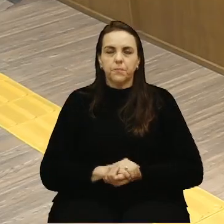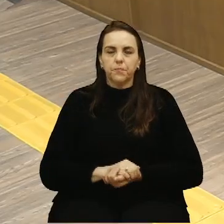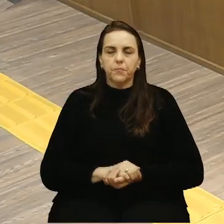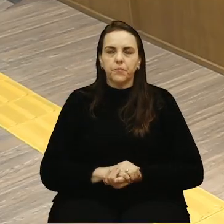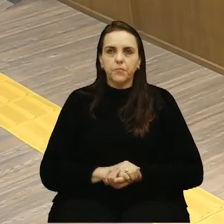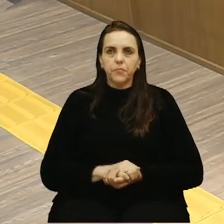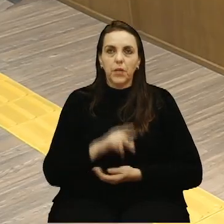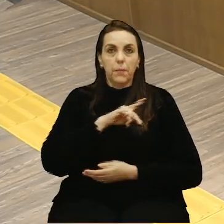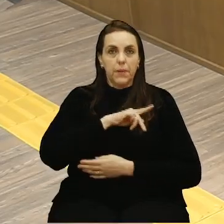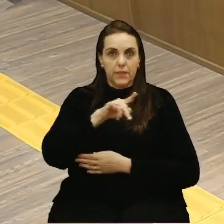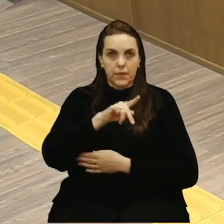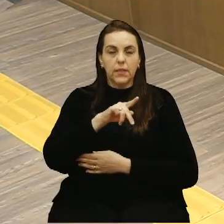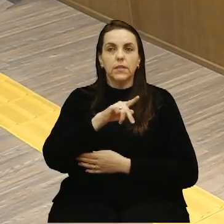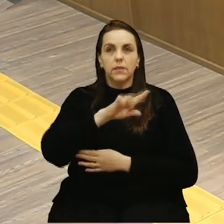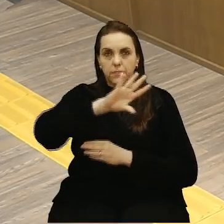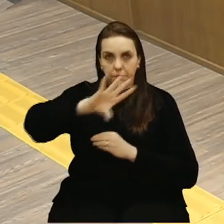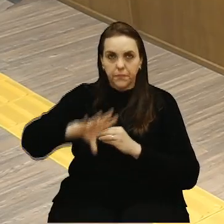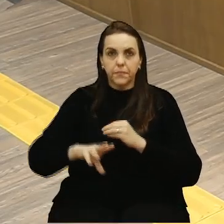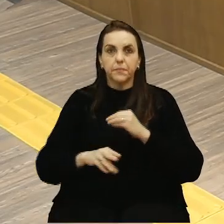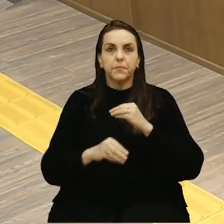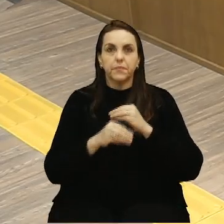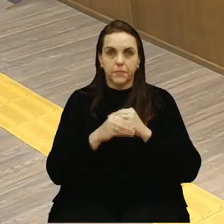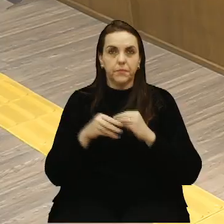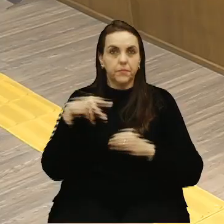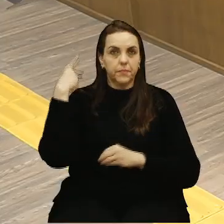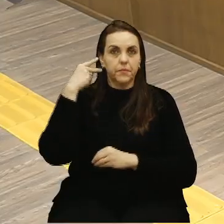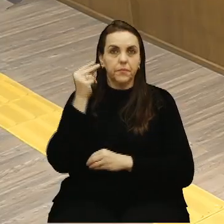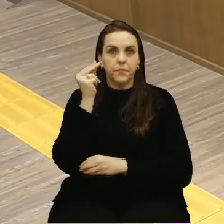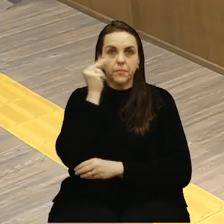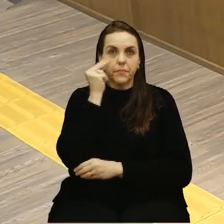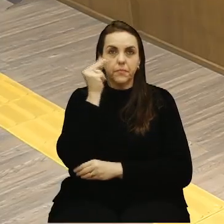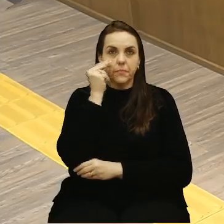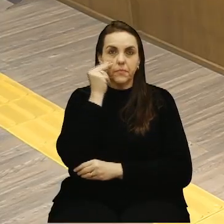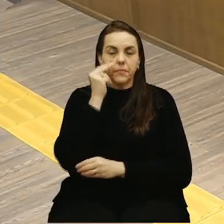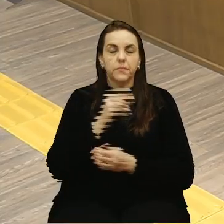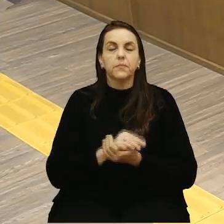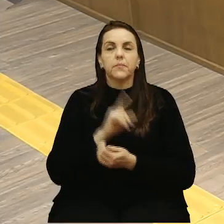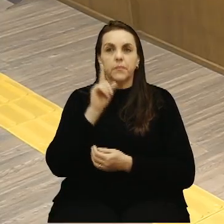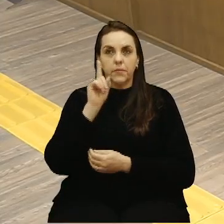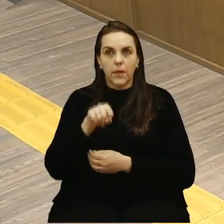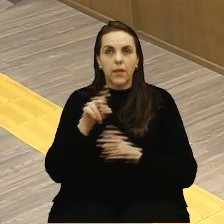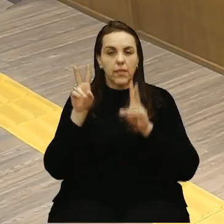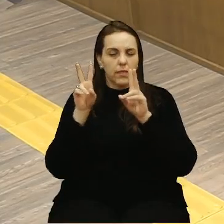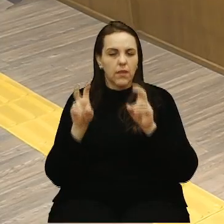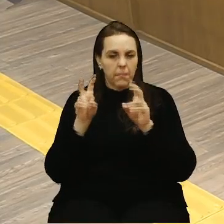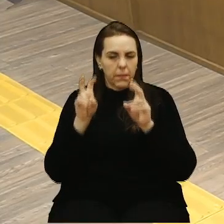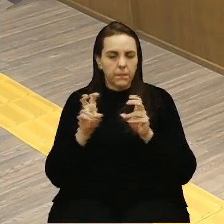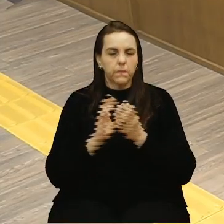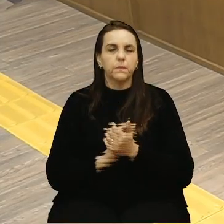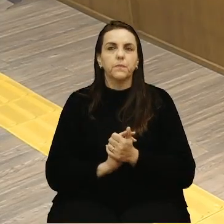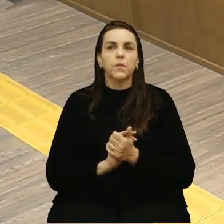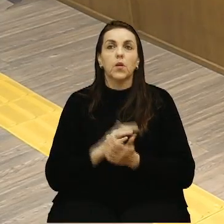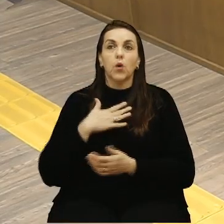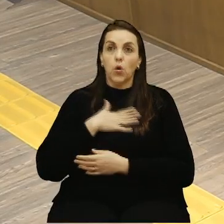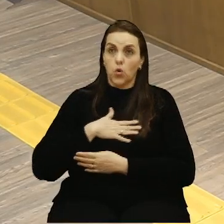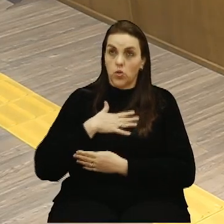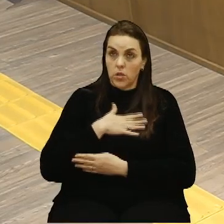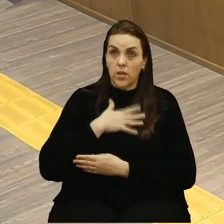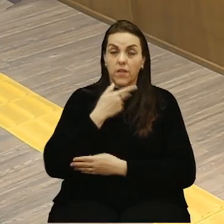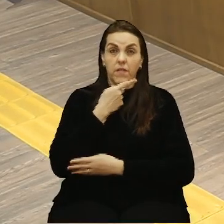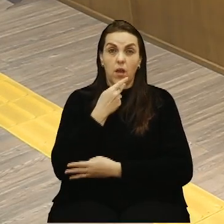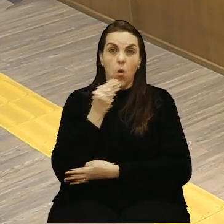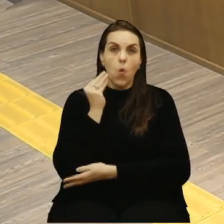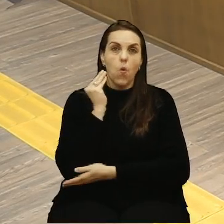Senhor presidente, pegando o gancho do vereador Cláudio Libardi em relação a esse tema, então gostaria de, para dizer, obviamente,